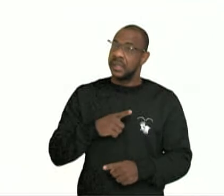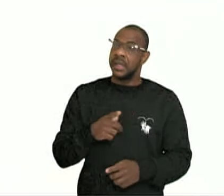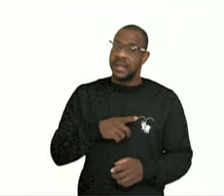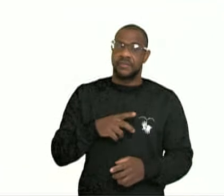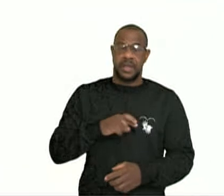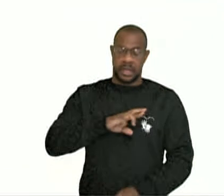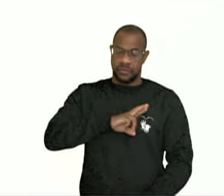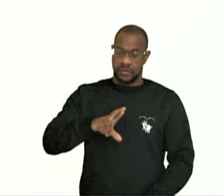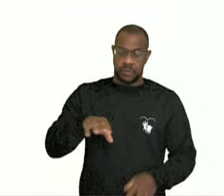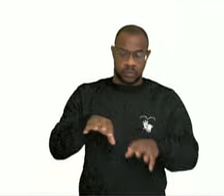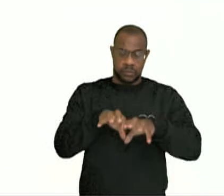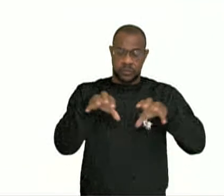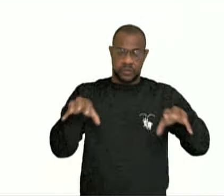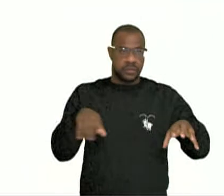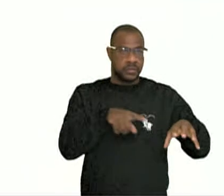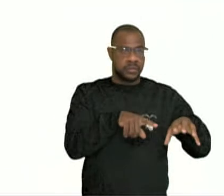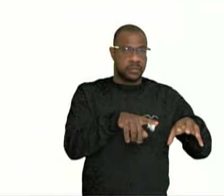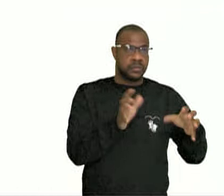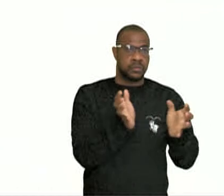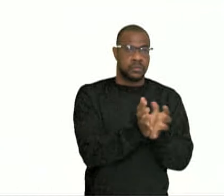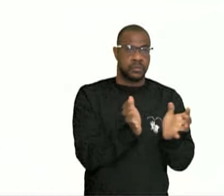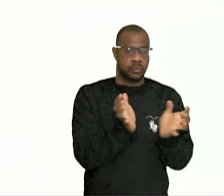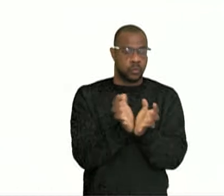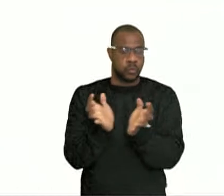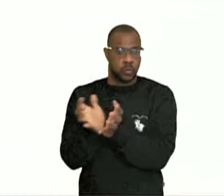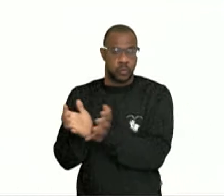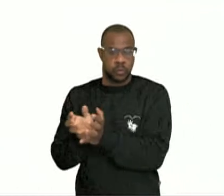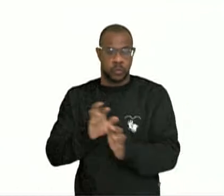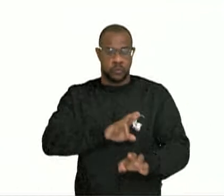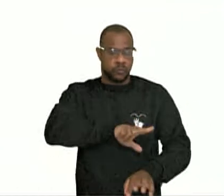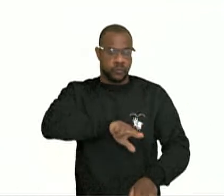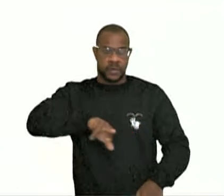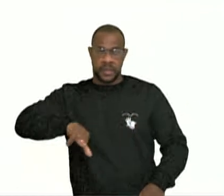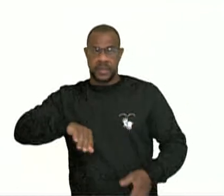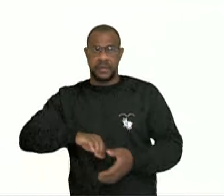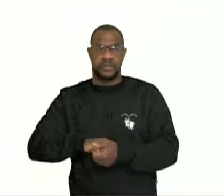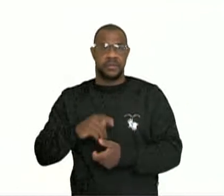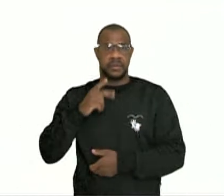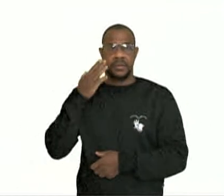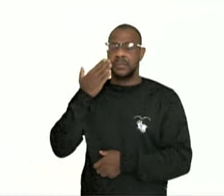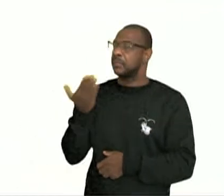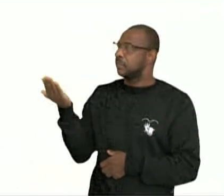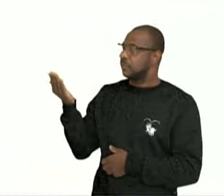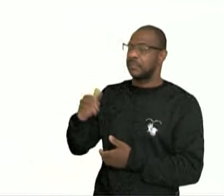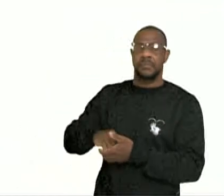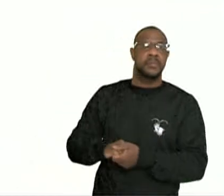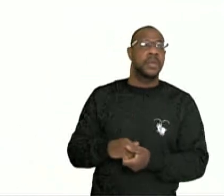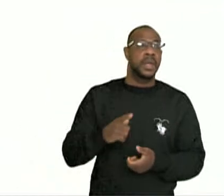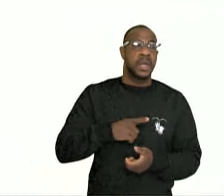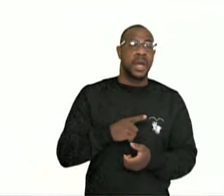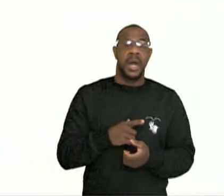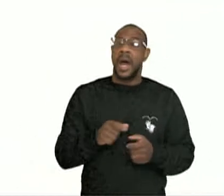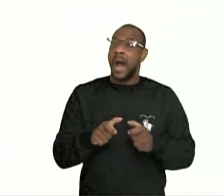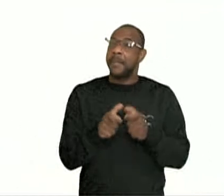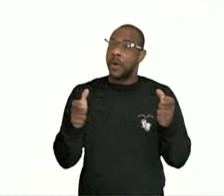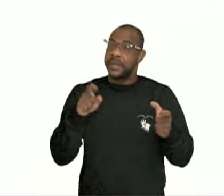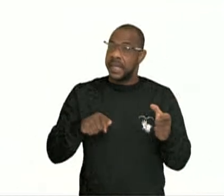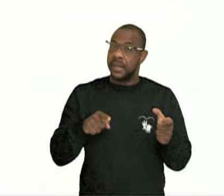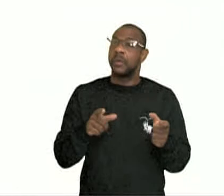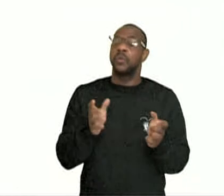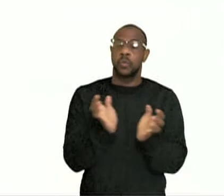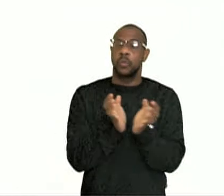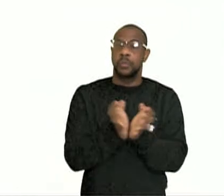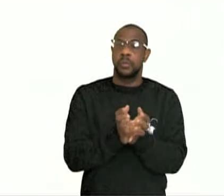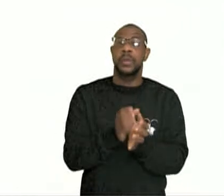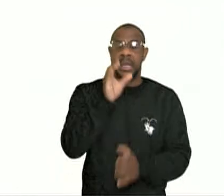Nós vamos ter católicos, anglicanos e puritanos. A maioria dos reis desse período eram católicos. Porém, grande